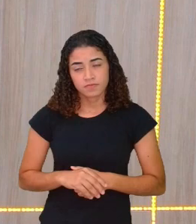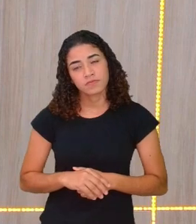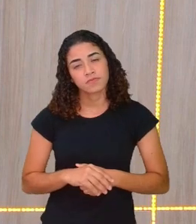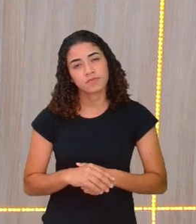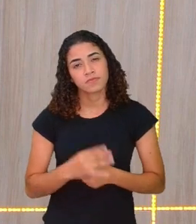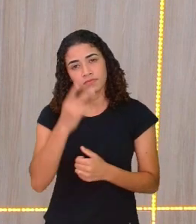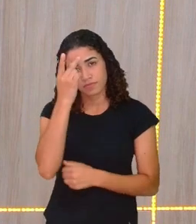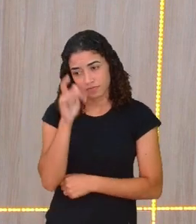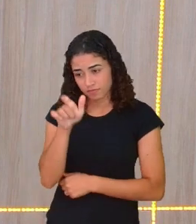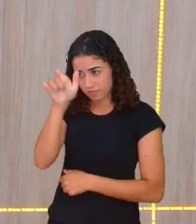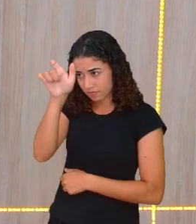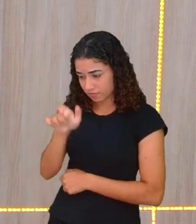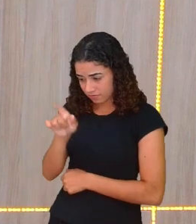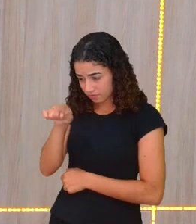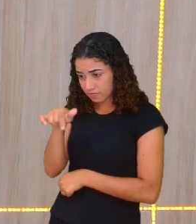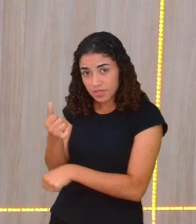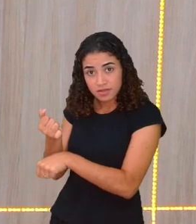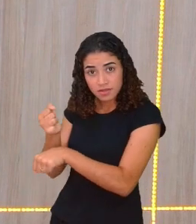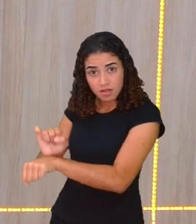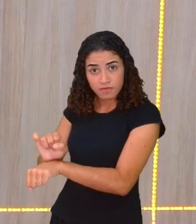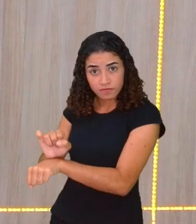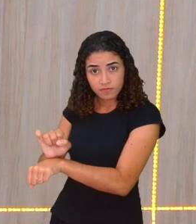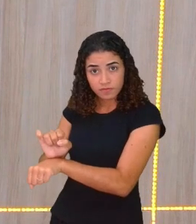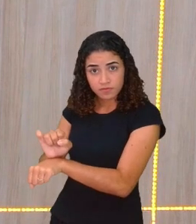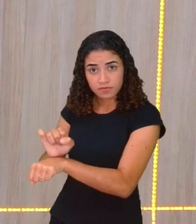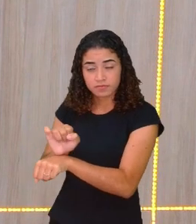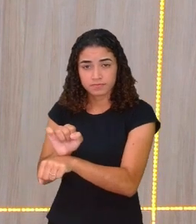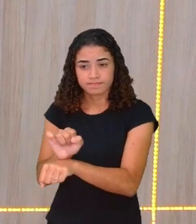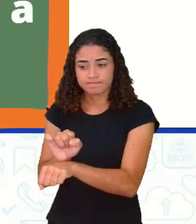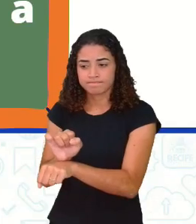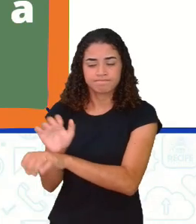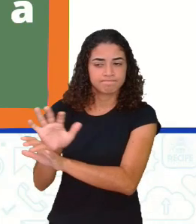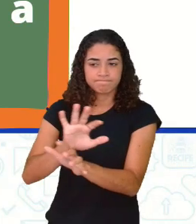Aquele que é feito escravo. Tela cheia.